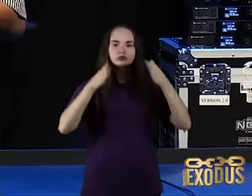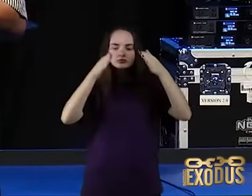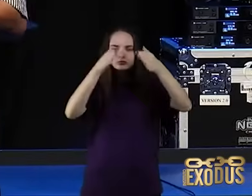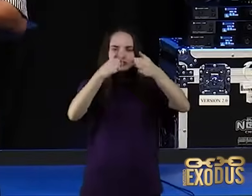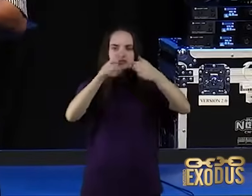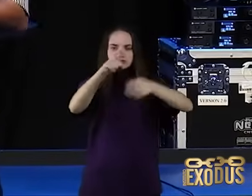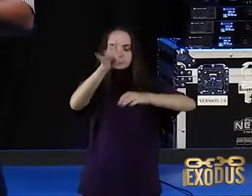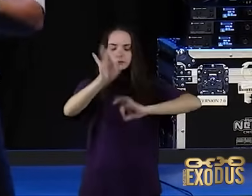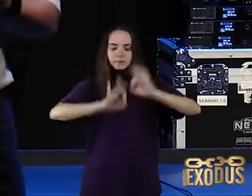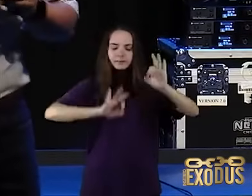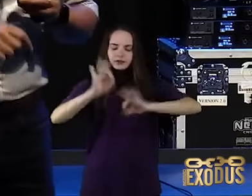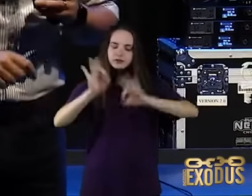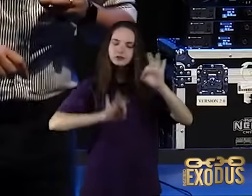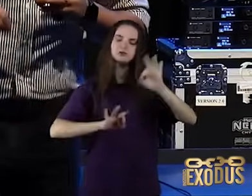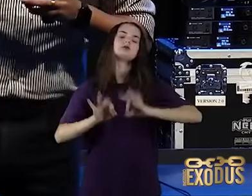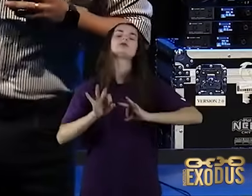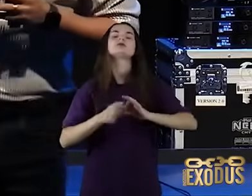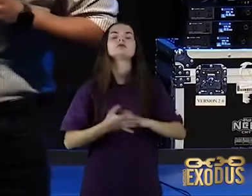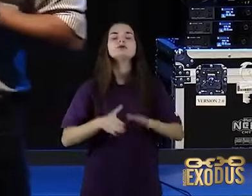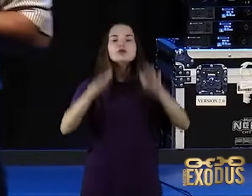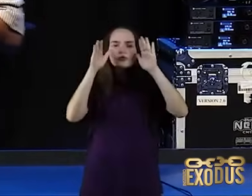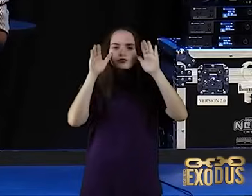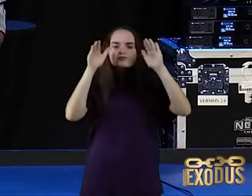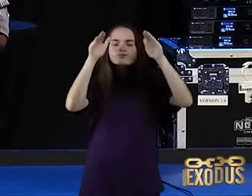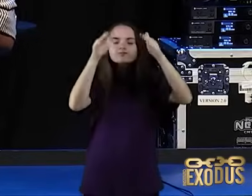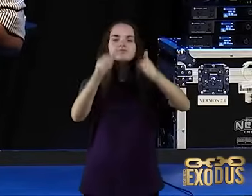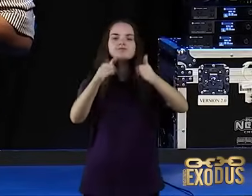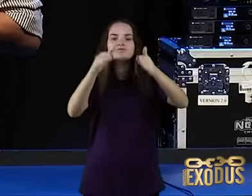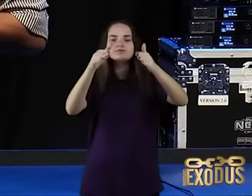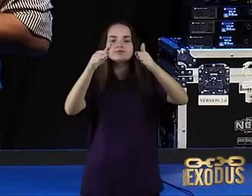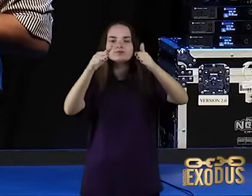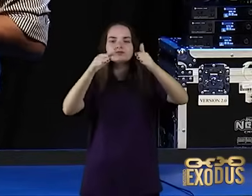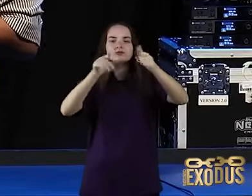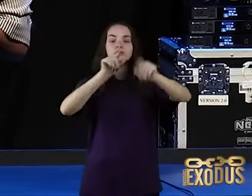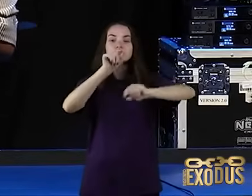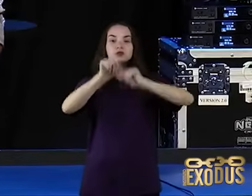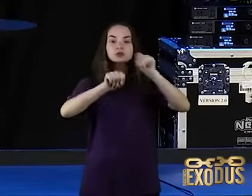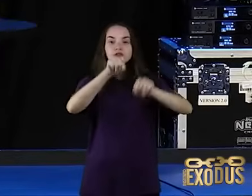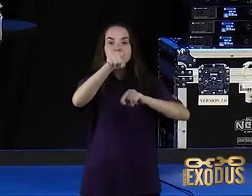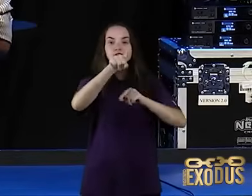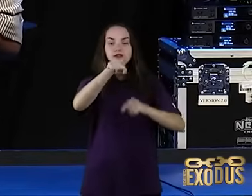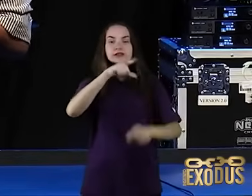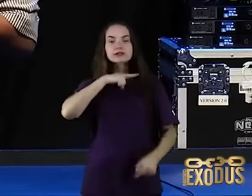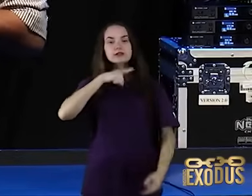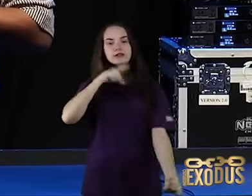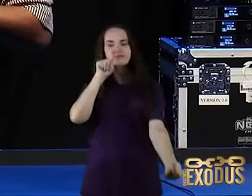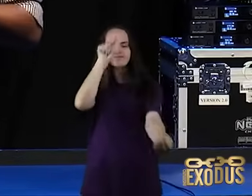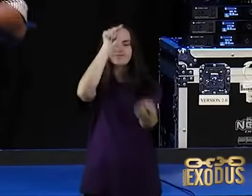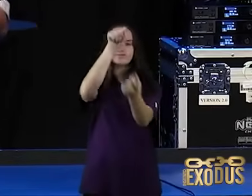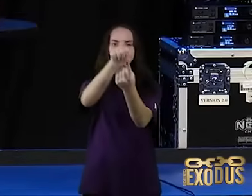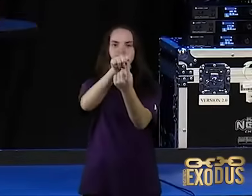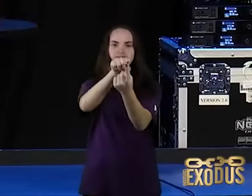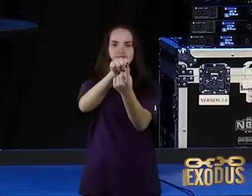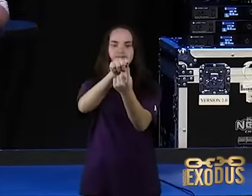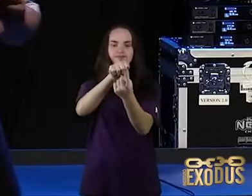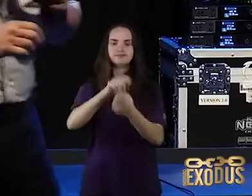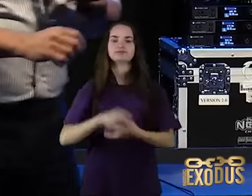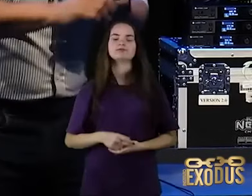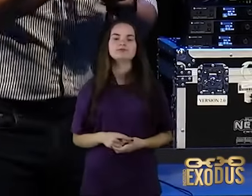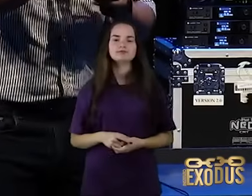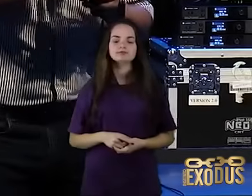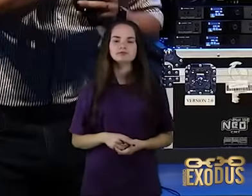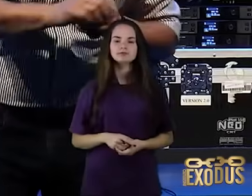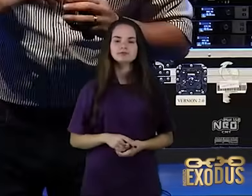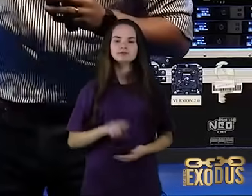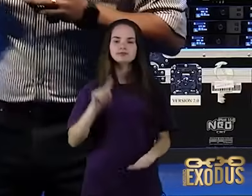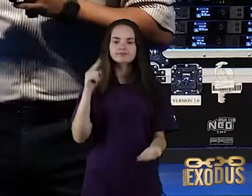planeja foco naquilo que você tem de alvo tem de meta